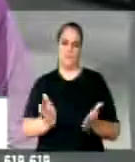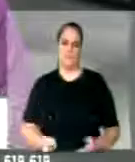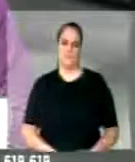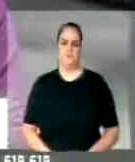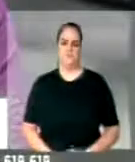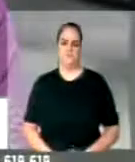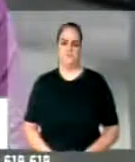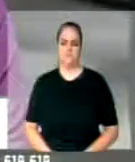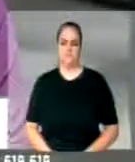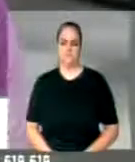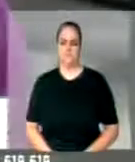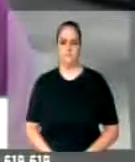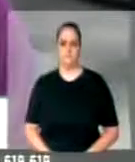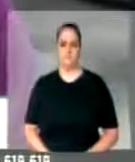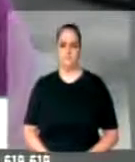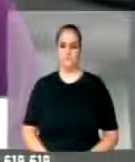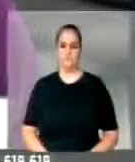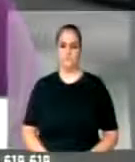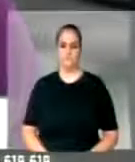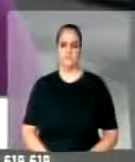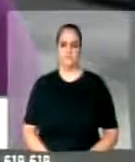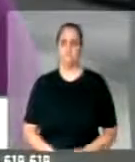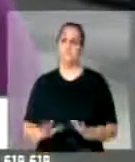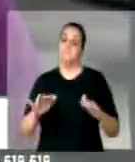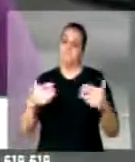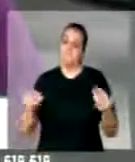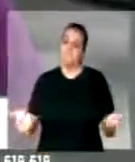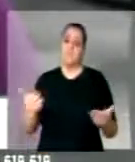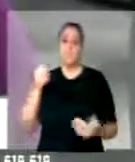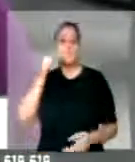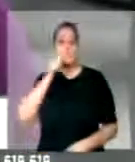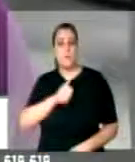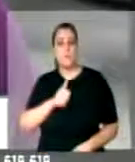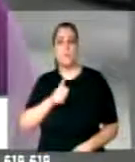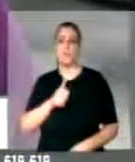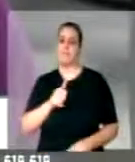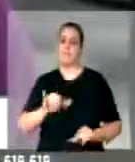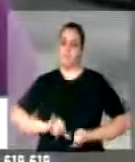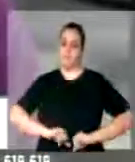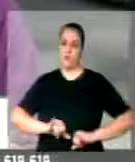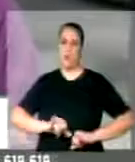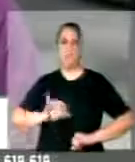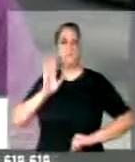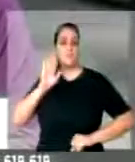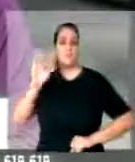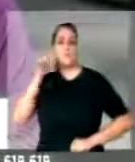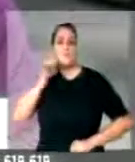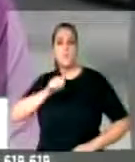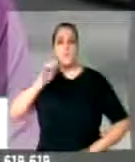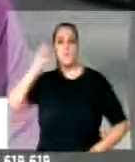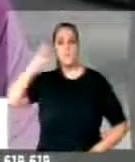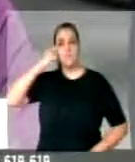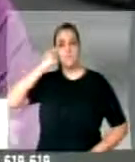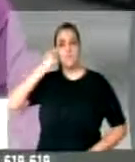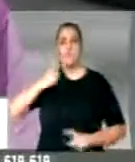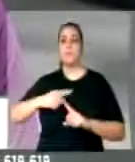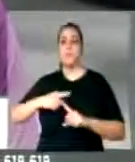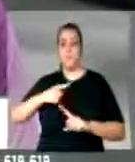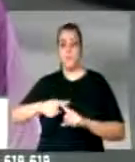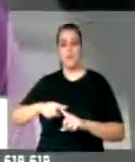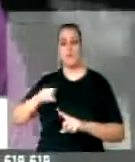aí, as mulheres, e mais particularmente ainda as mulheres negras, principalmente porque essas são as que estão no mundo